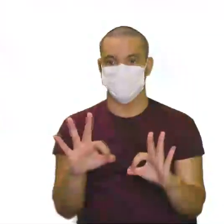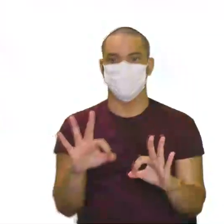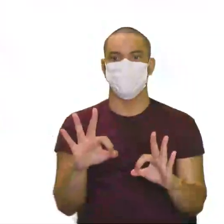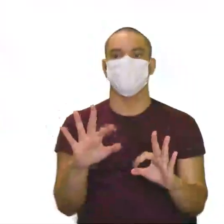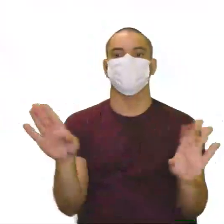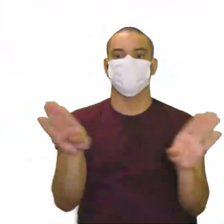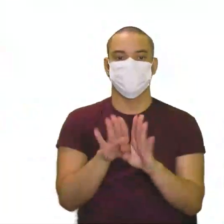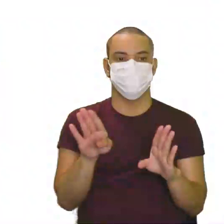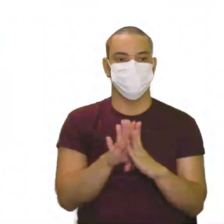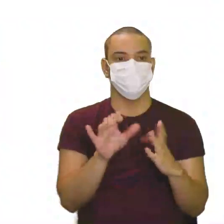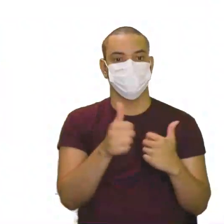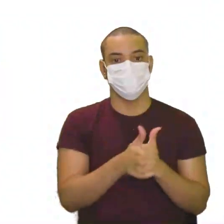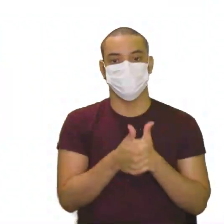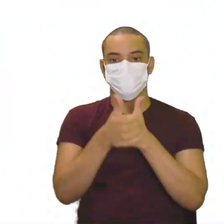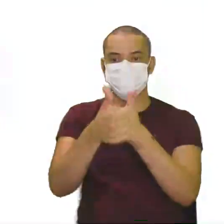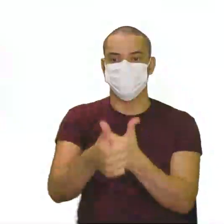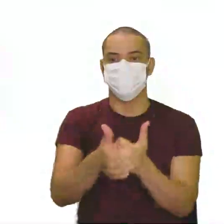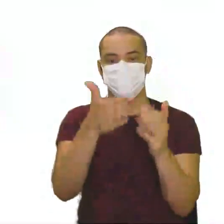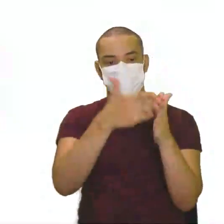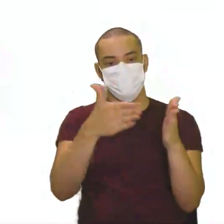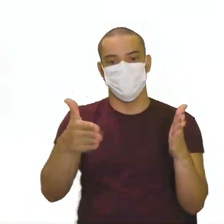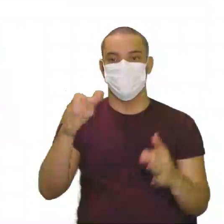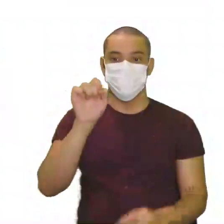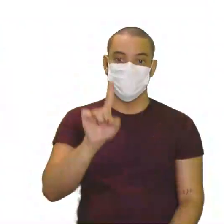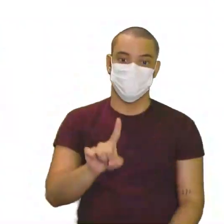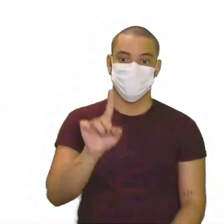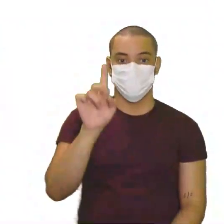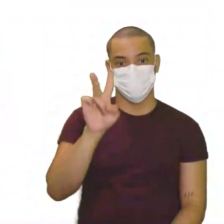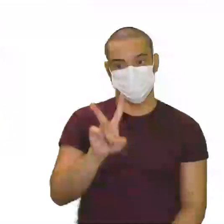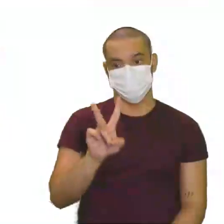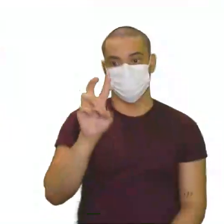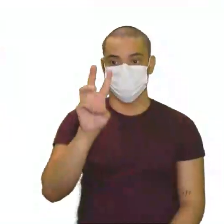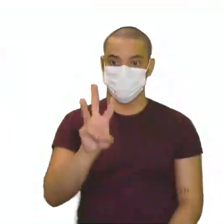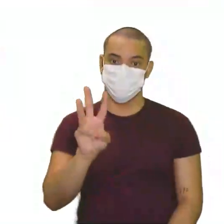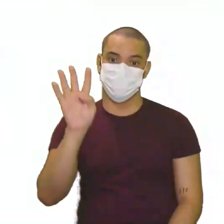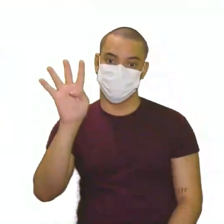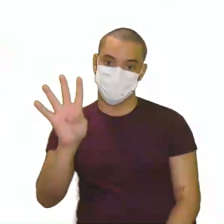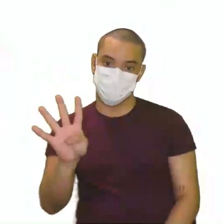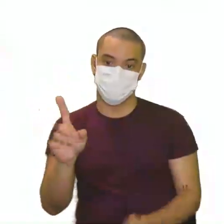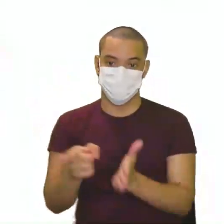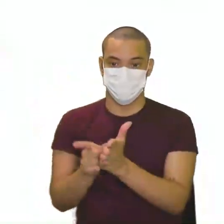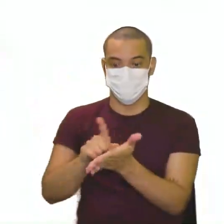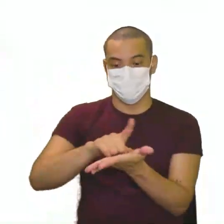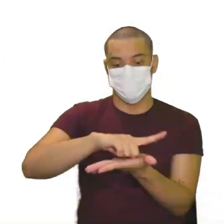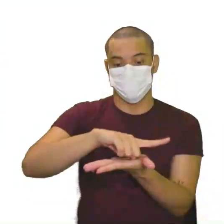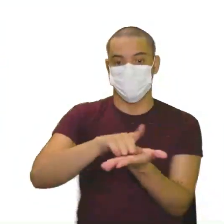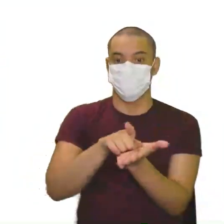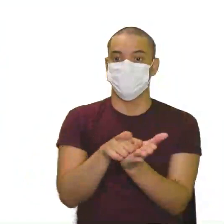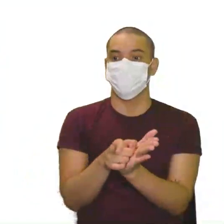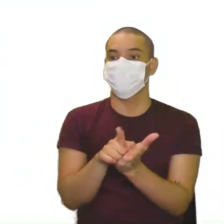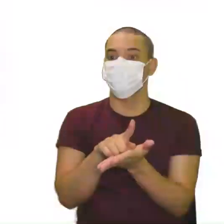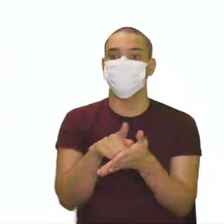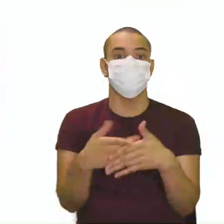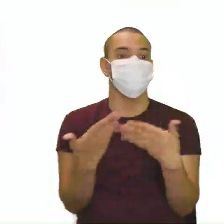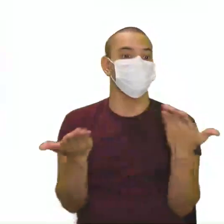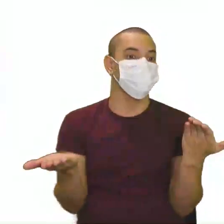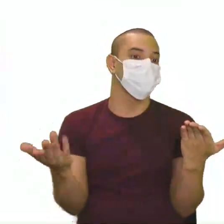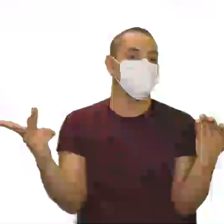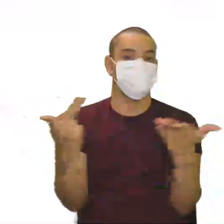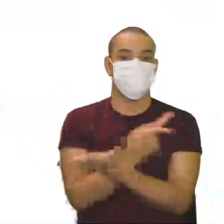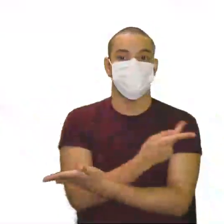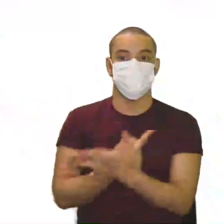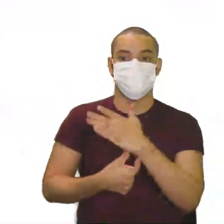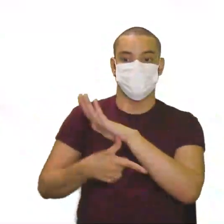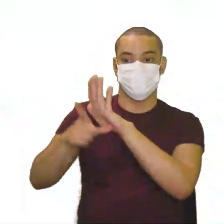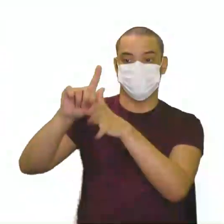correta e respectivamente as configurações das Agulhas das bússolas um dois três